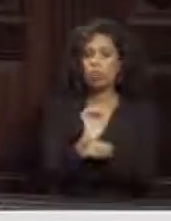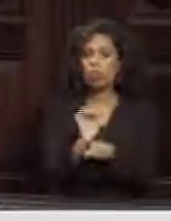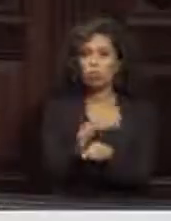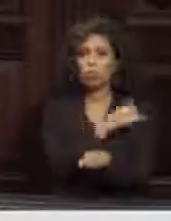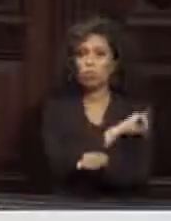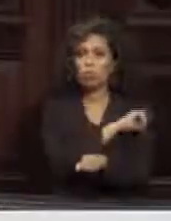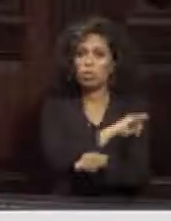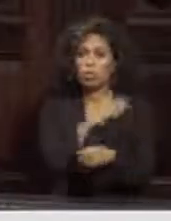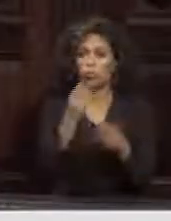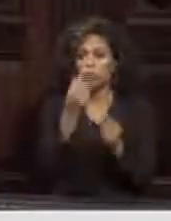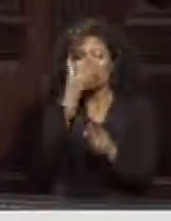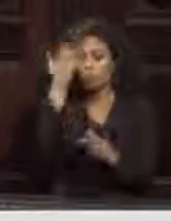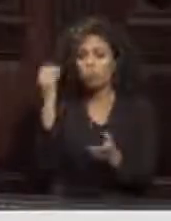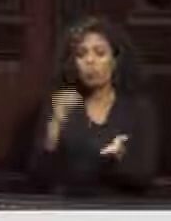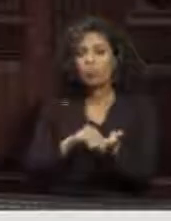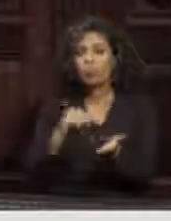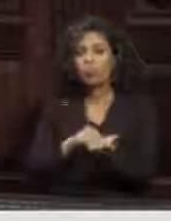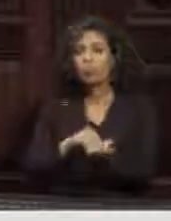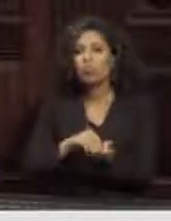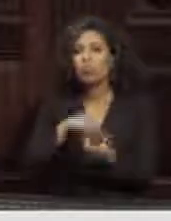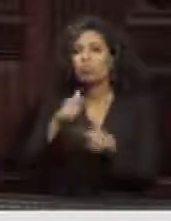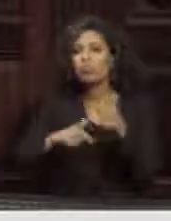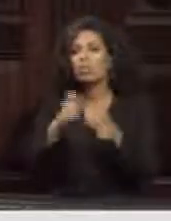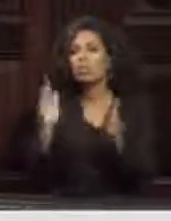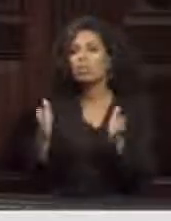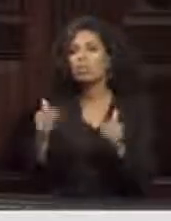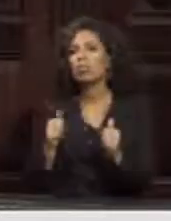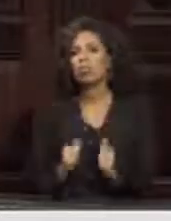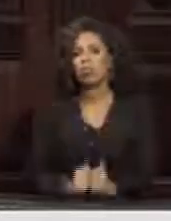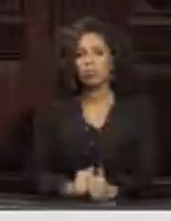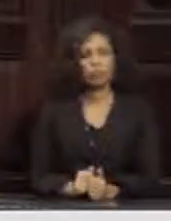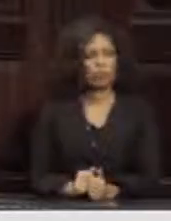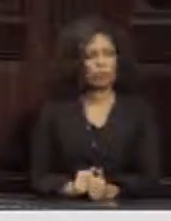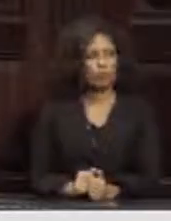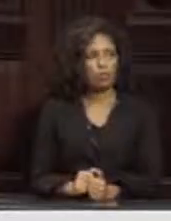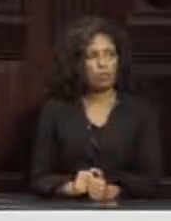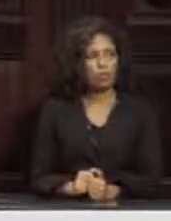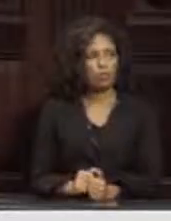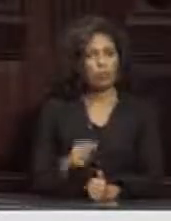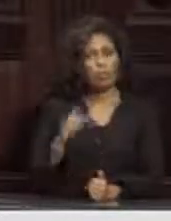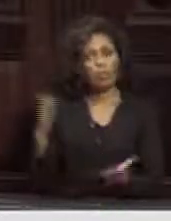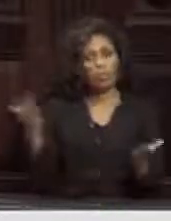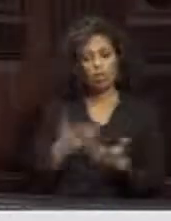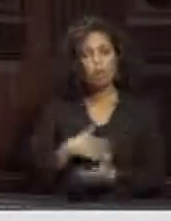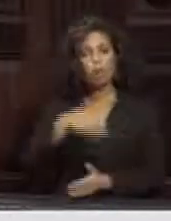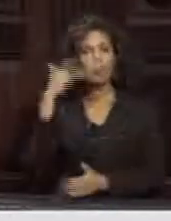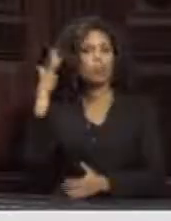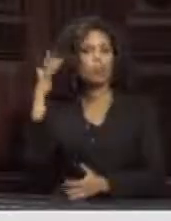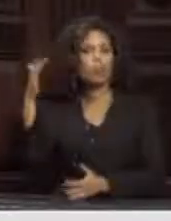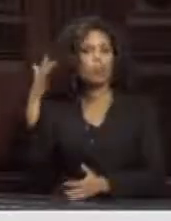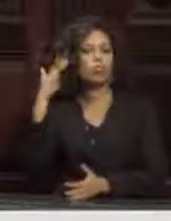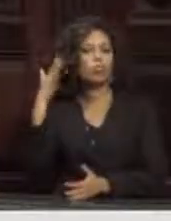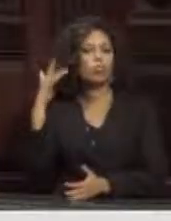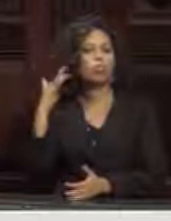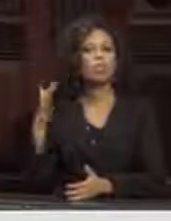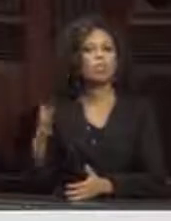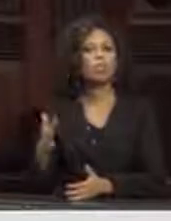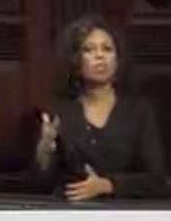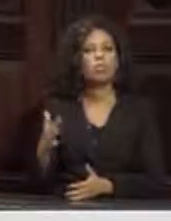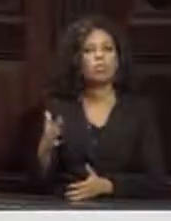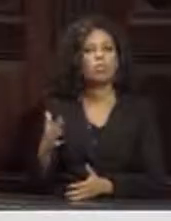nacional. Então, esse já é um dado que só ele merece uma reflexão mais detalhada,